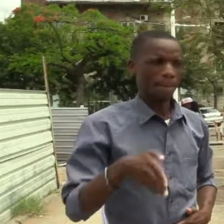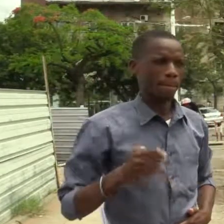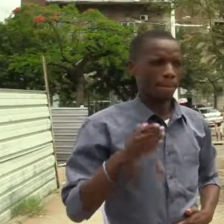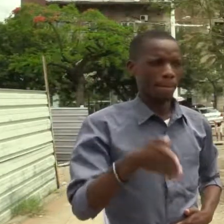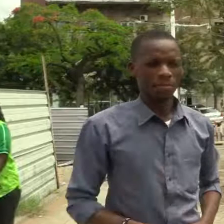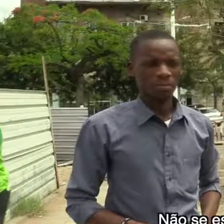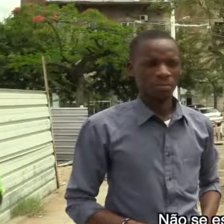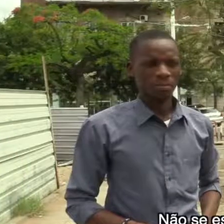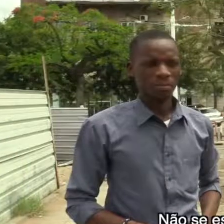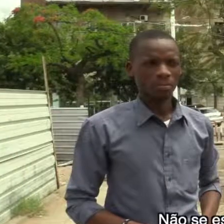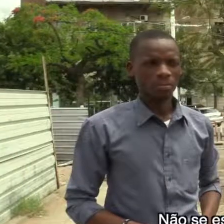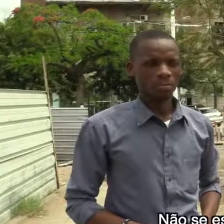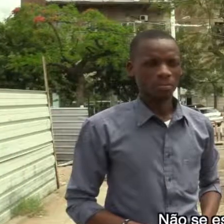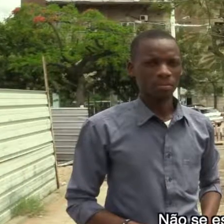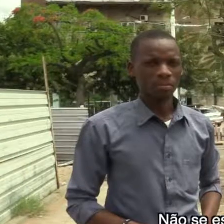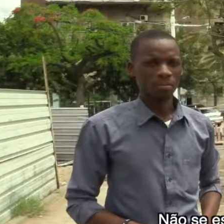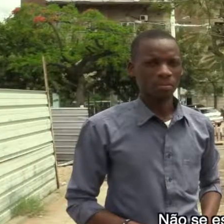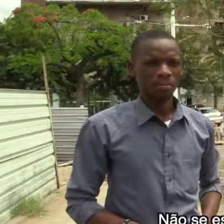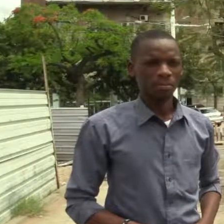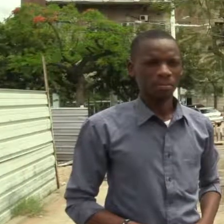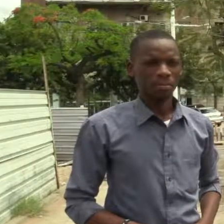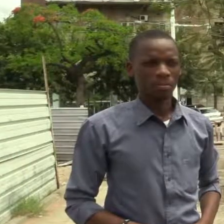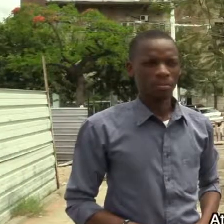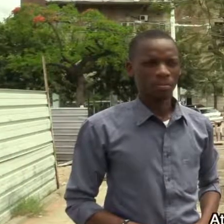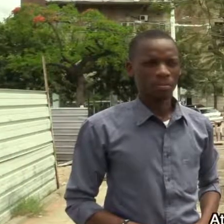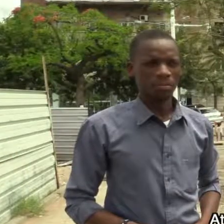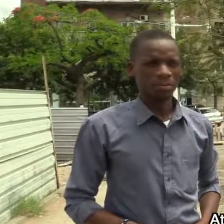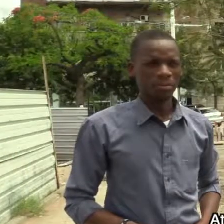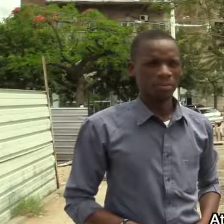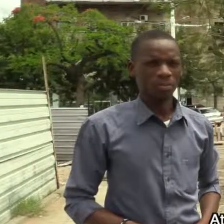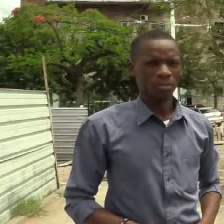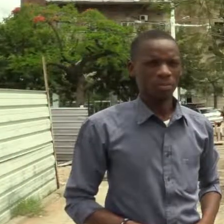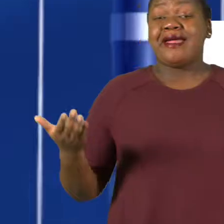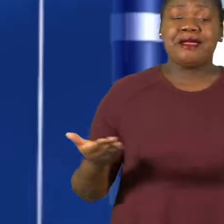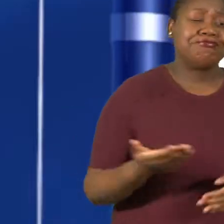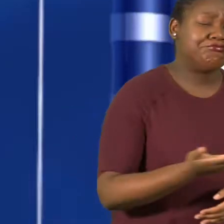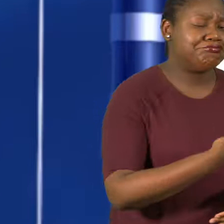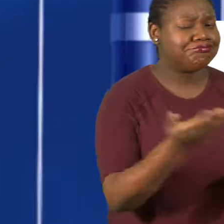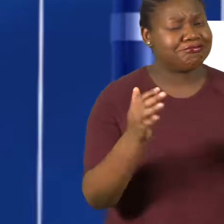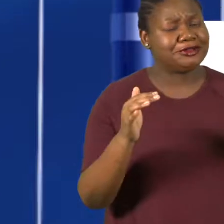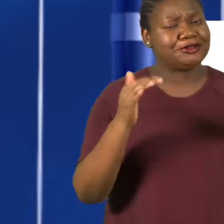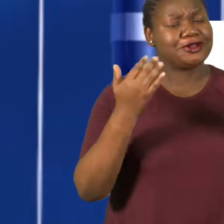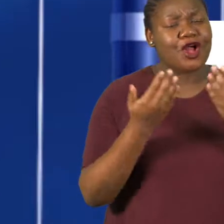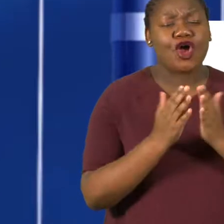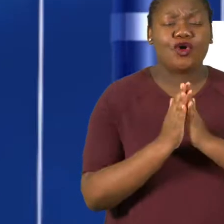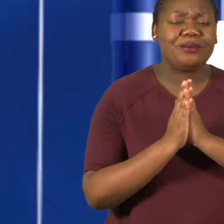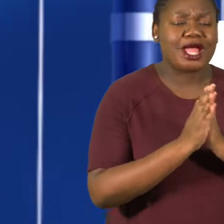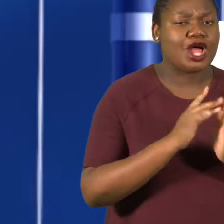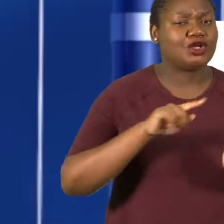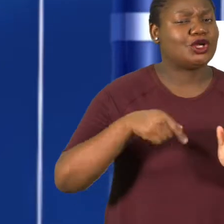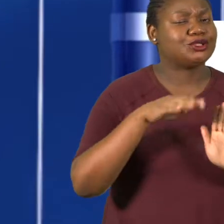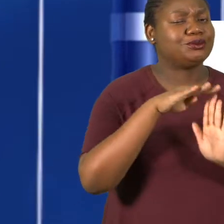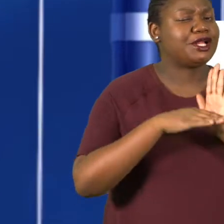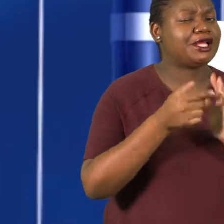Não se esqueça de exercitar aí em casa. Até o próximo programa. É desta forma que